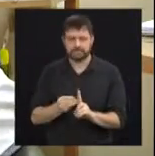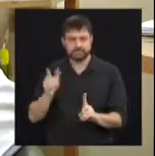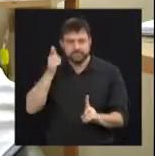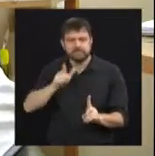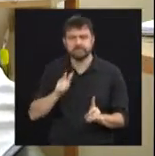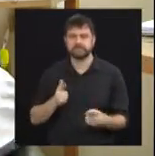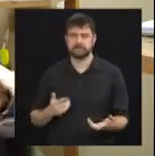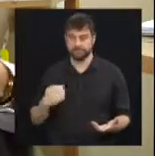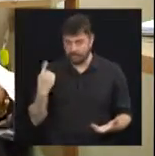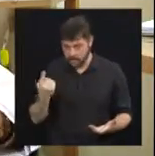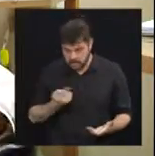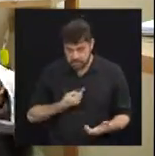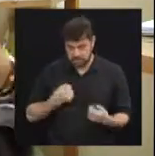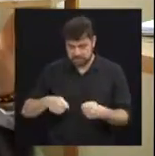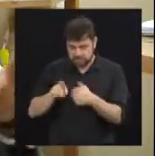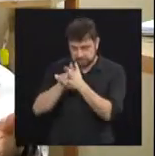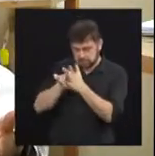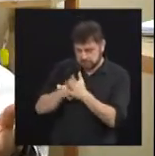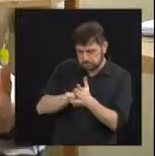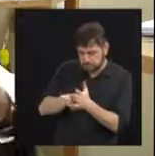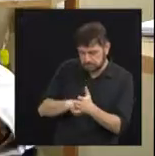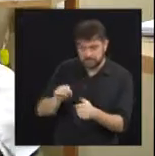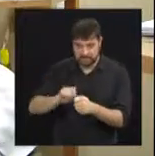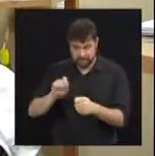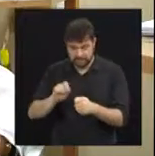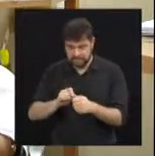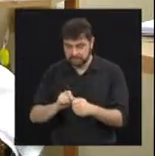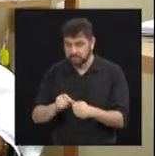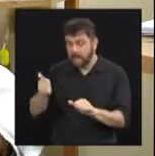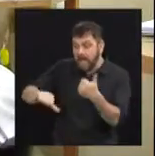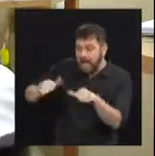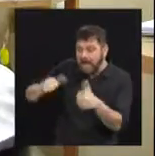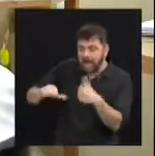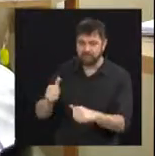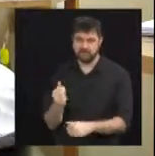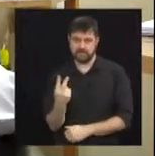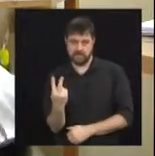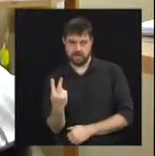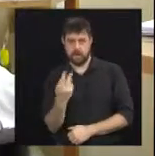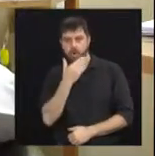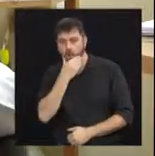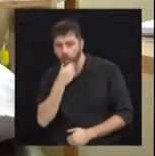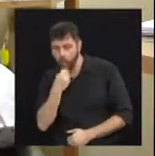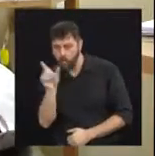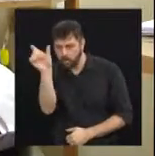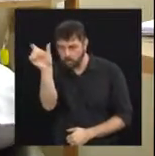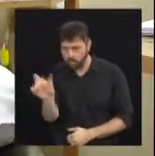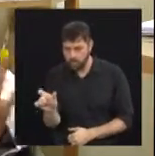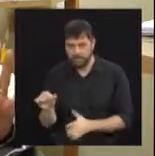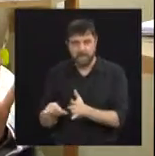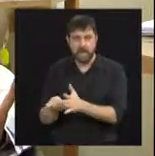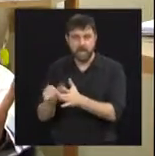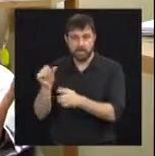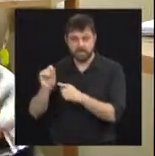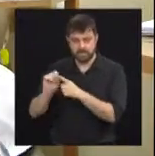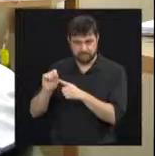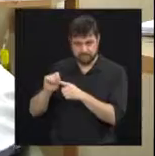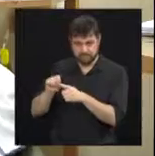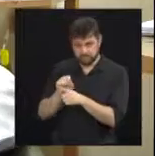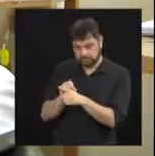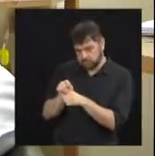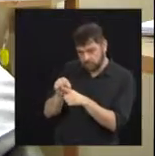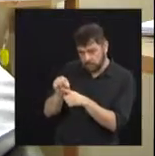gravidez, nós necessitamos de alguns exames para avaliar o casal. Então, no homem, o primeiro exame a ser realizado, a ser